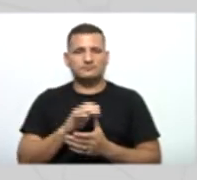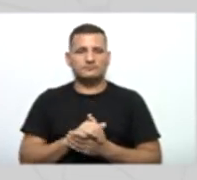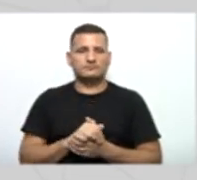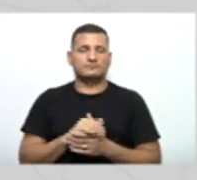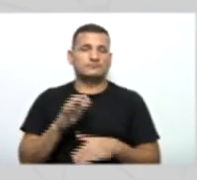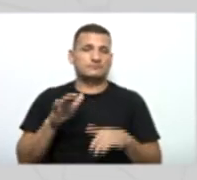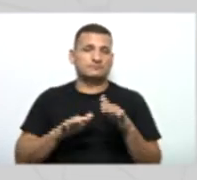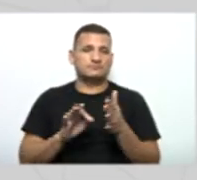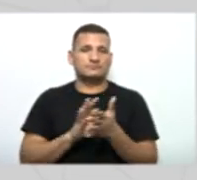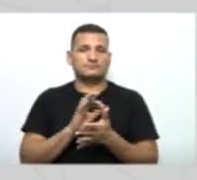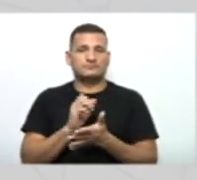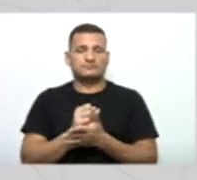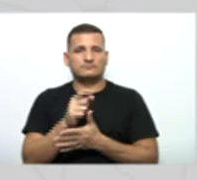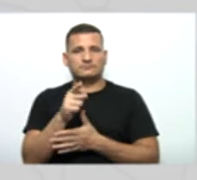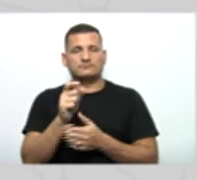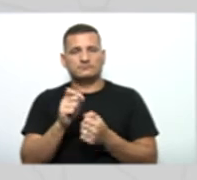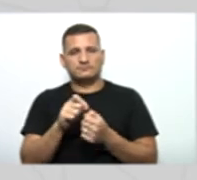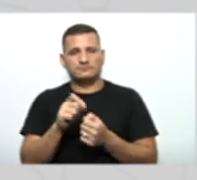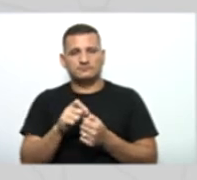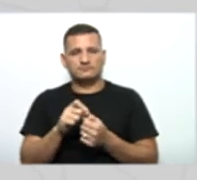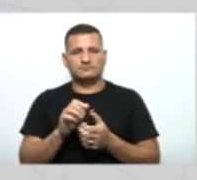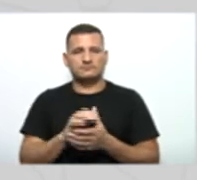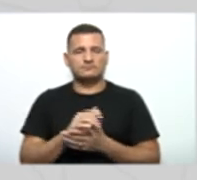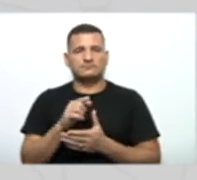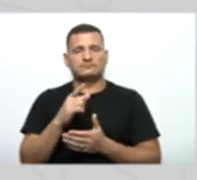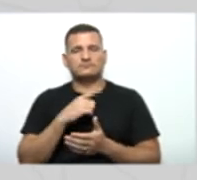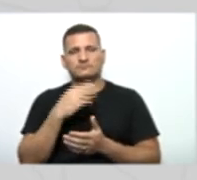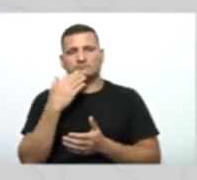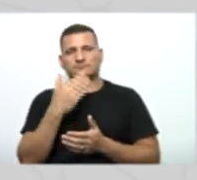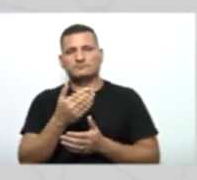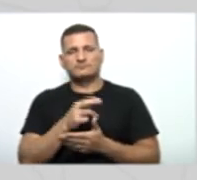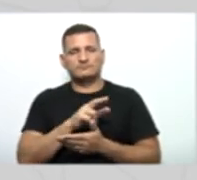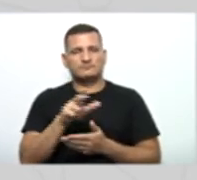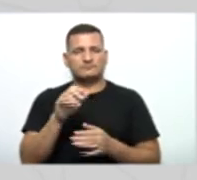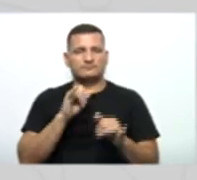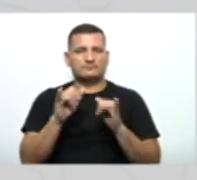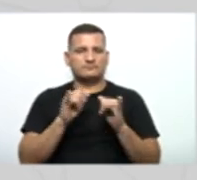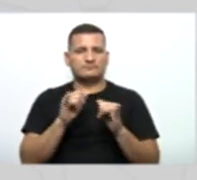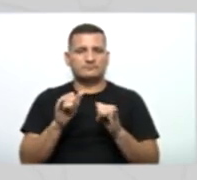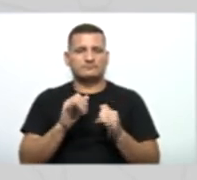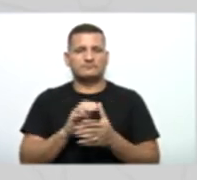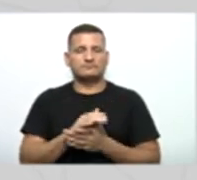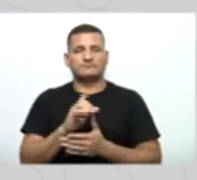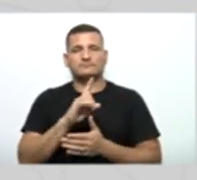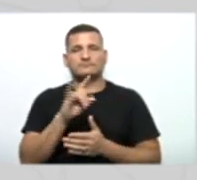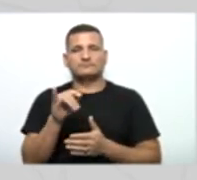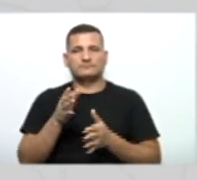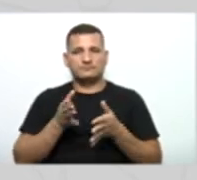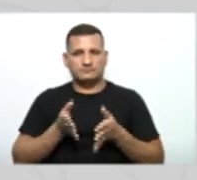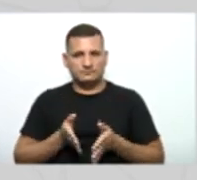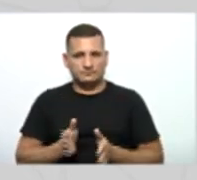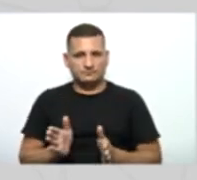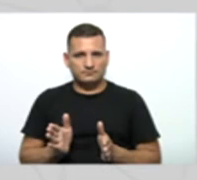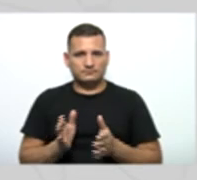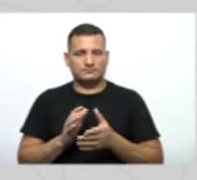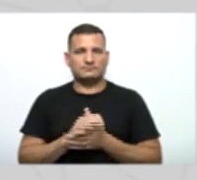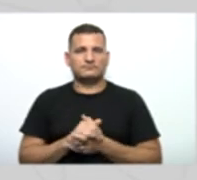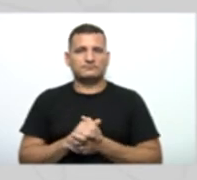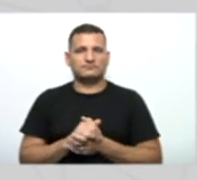dependendo do cadastro que você for criar. Então ele te pede várias informações, data de nascimento,